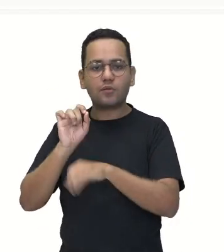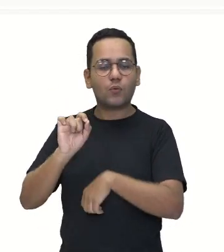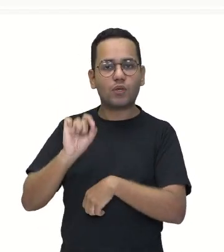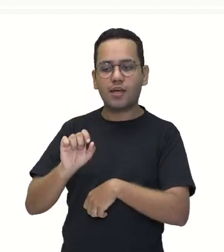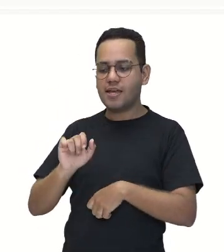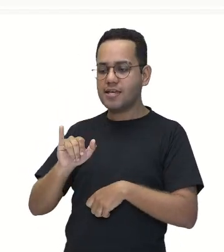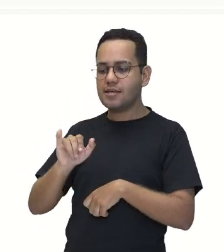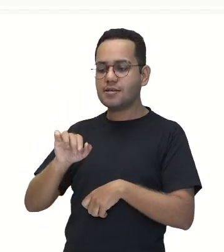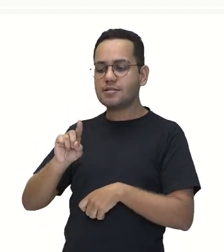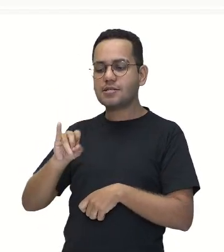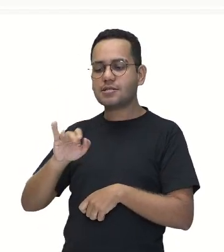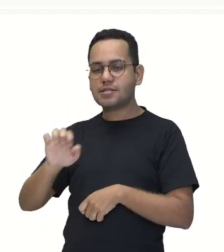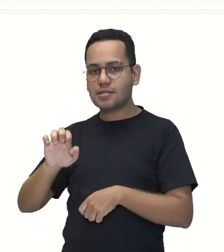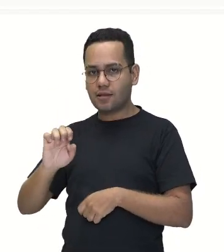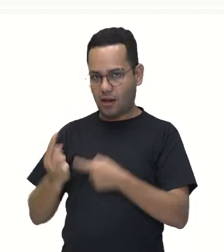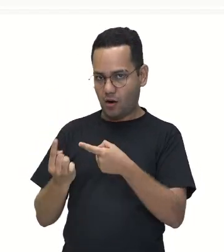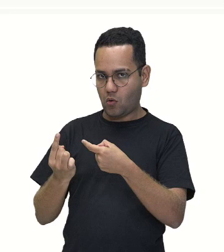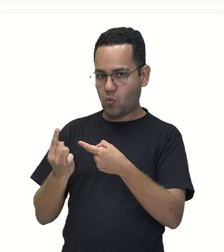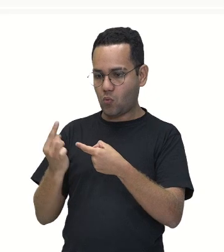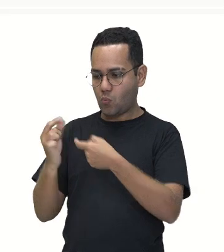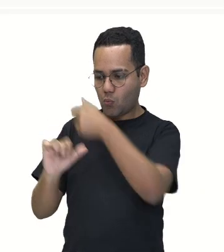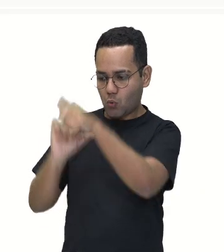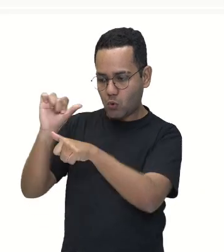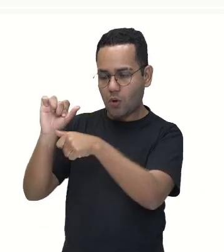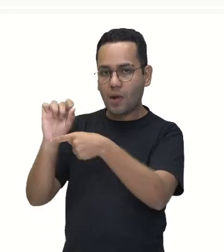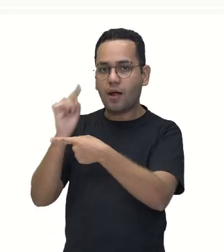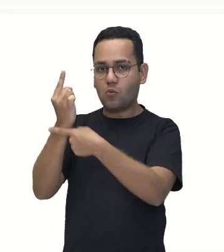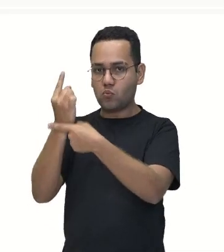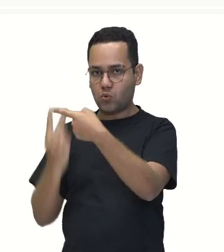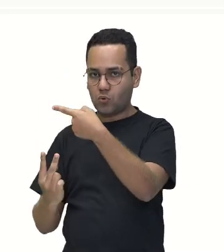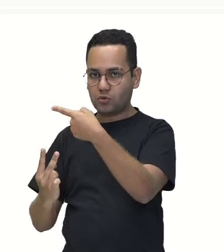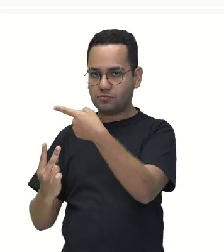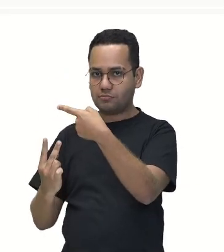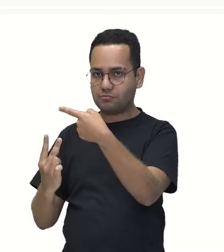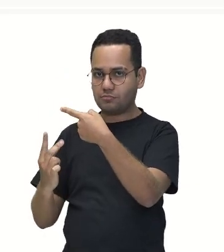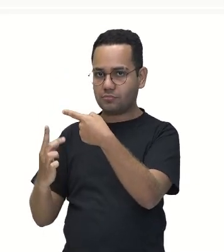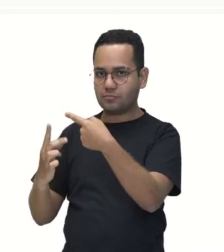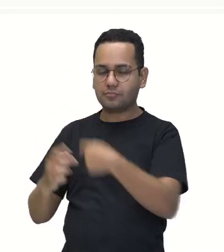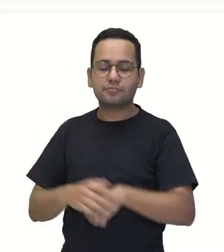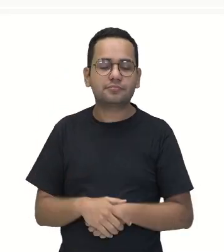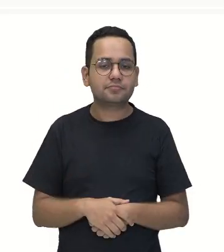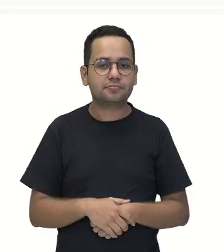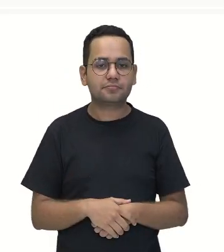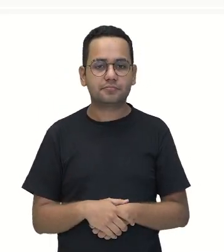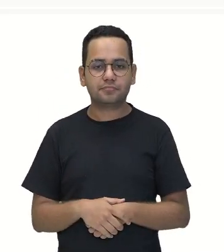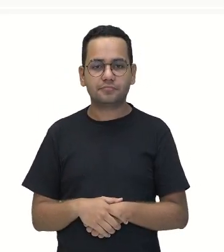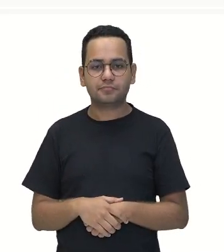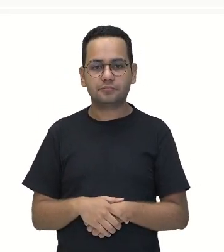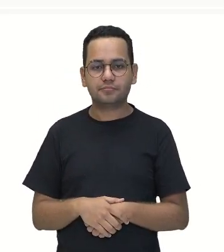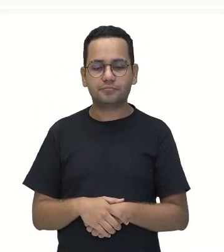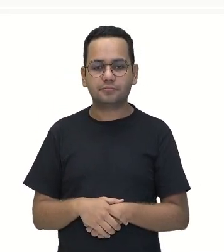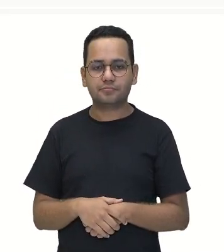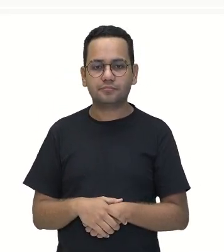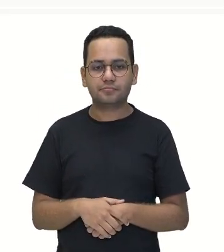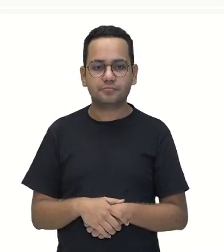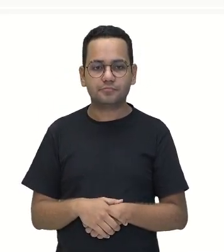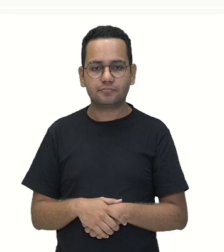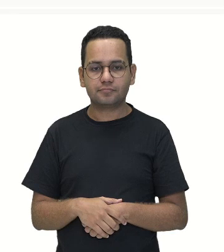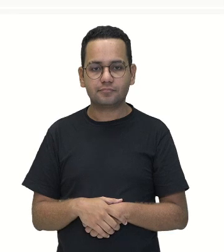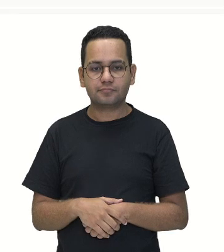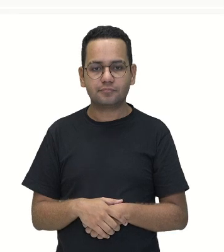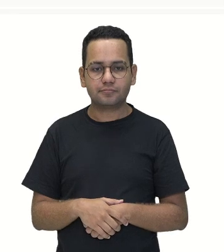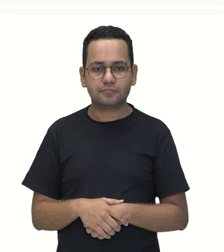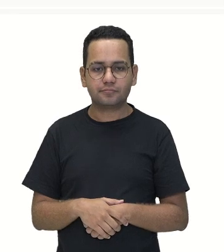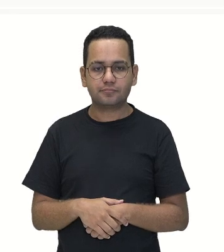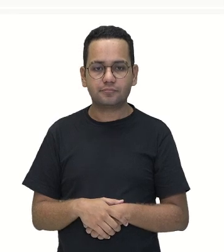fração olha como é que fica o expoente né o expoente aqui do radicando no caso 7